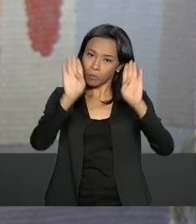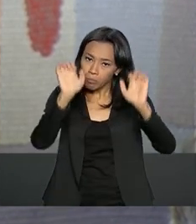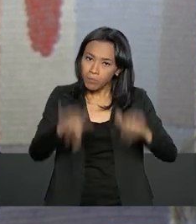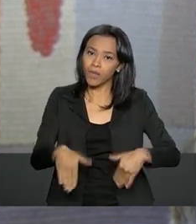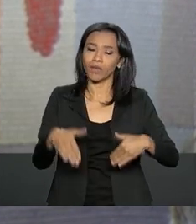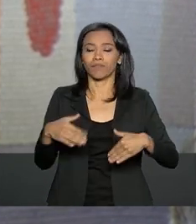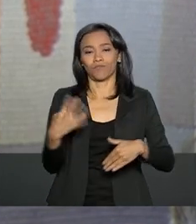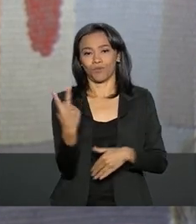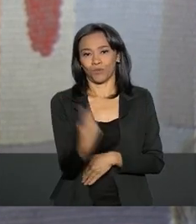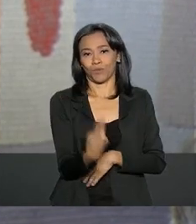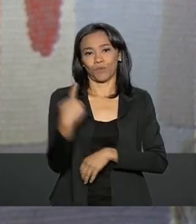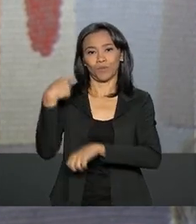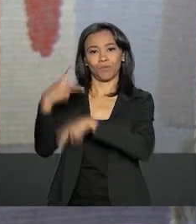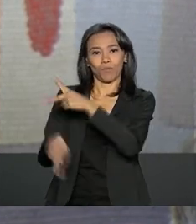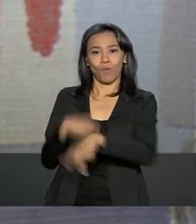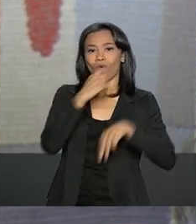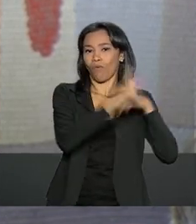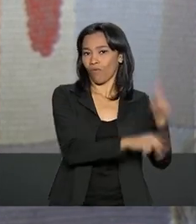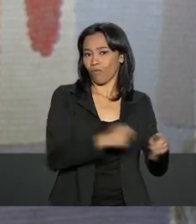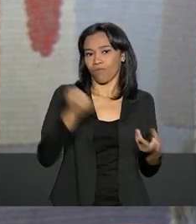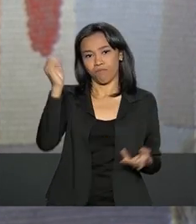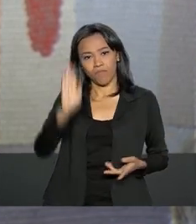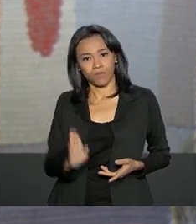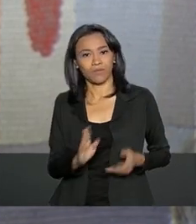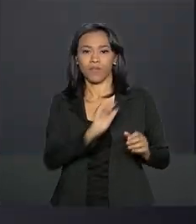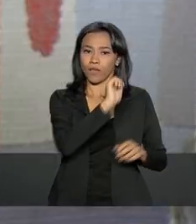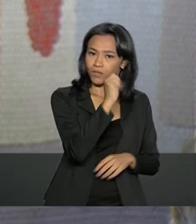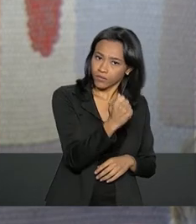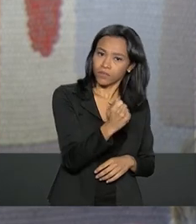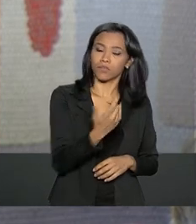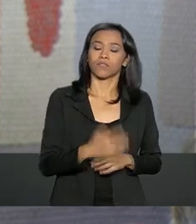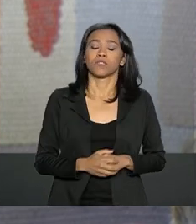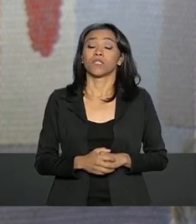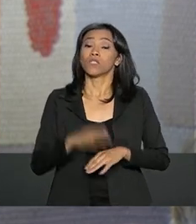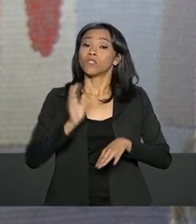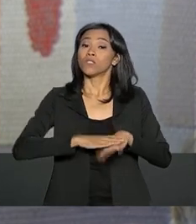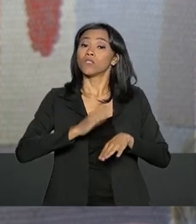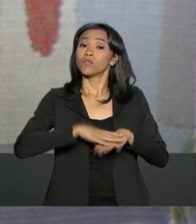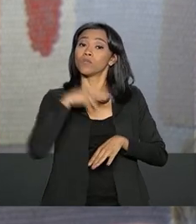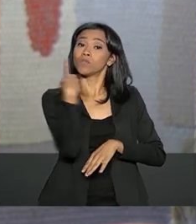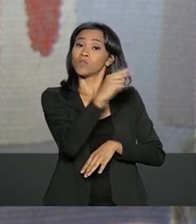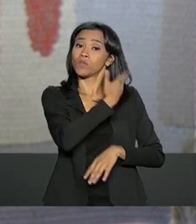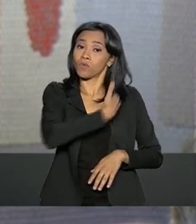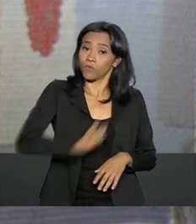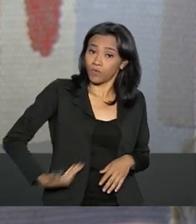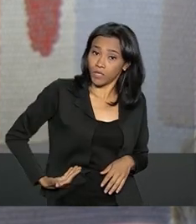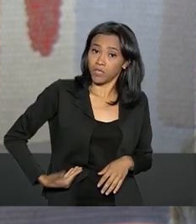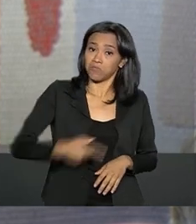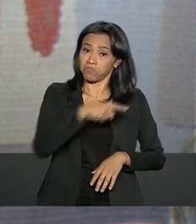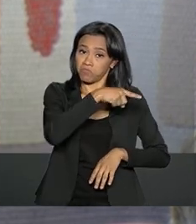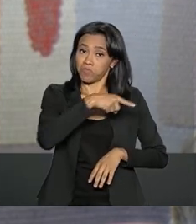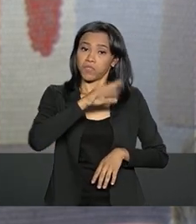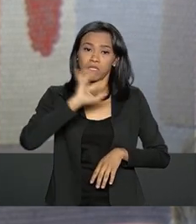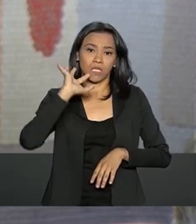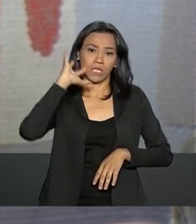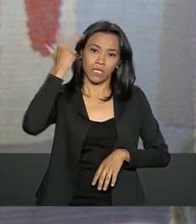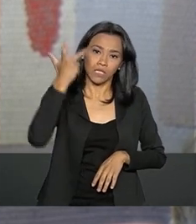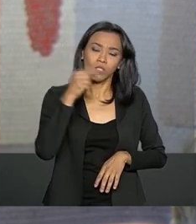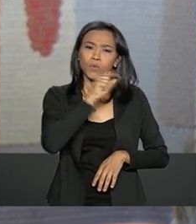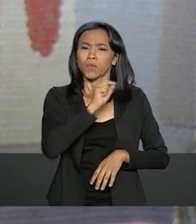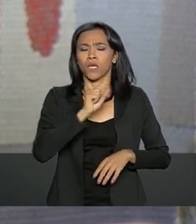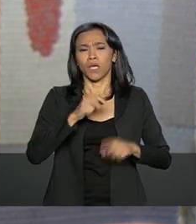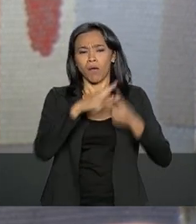povos. Seu governo tem agido sob sua liderança de forma decidida para modernizar o